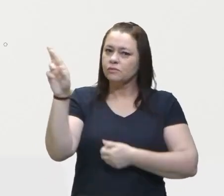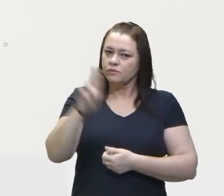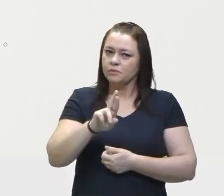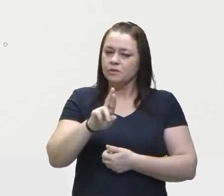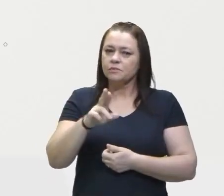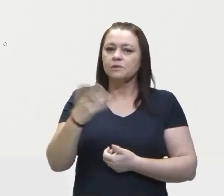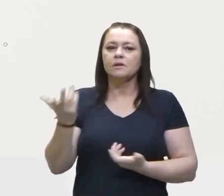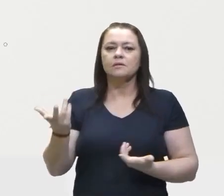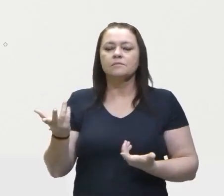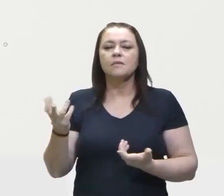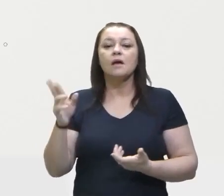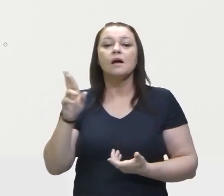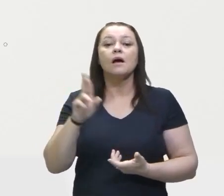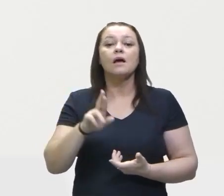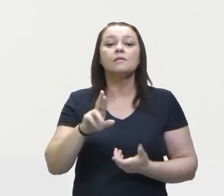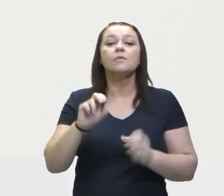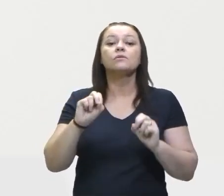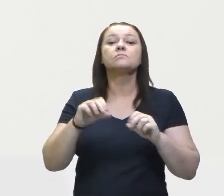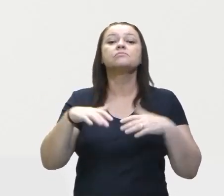a resposta está no